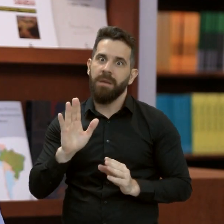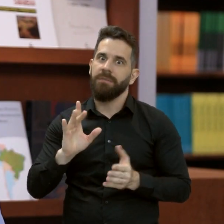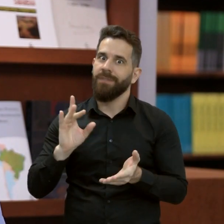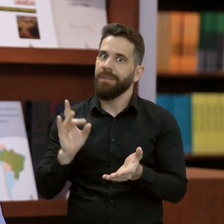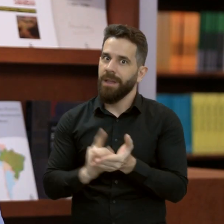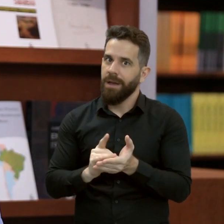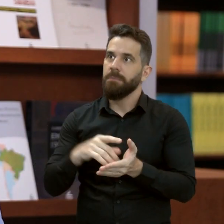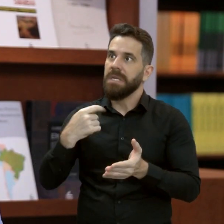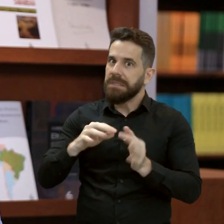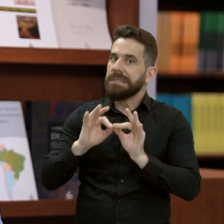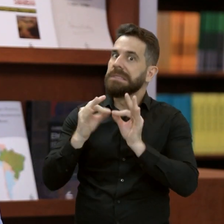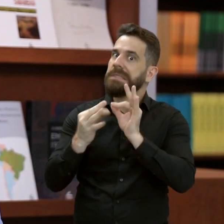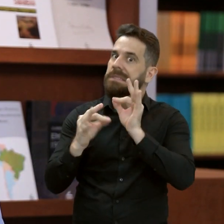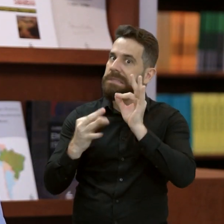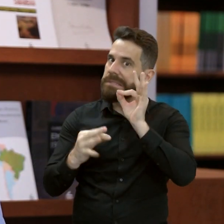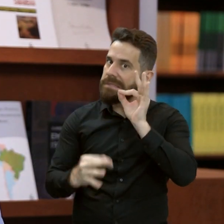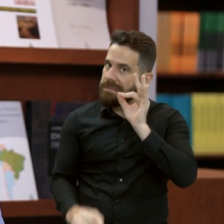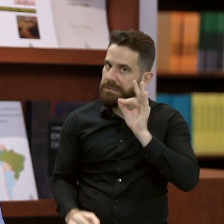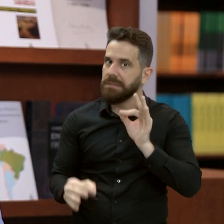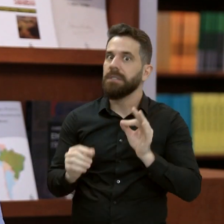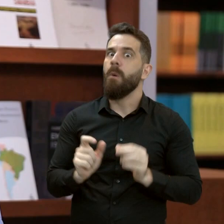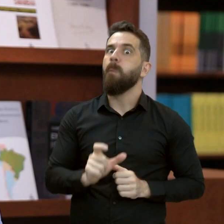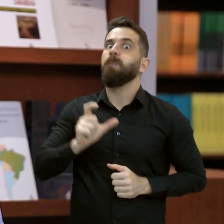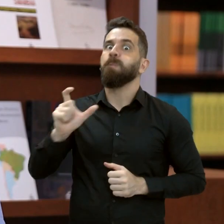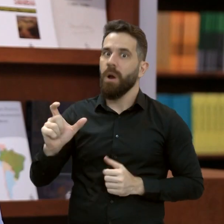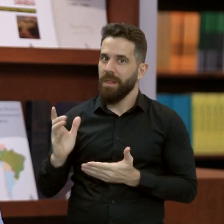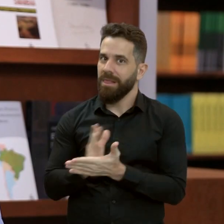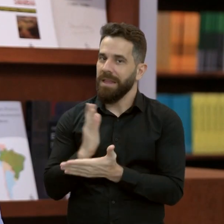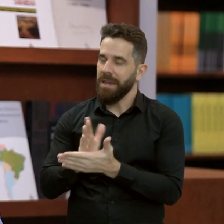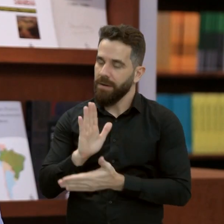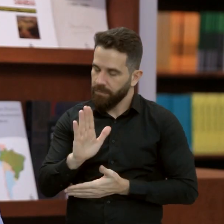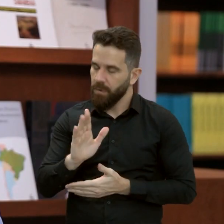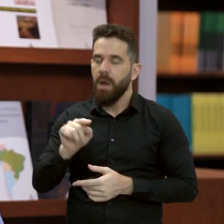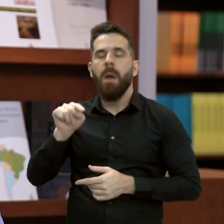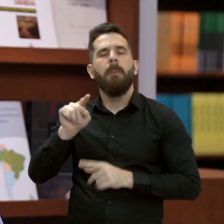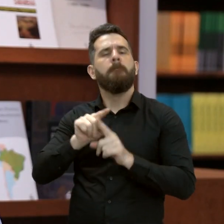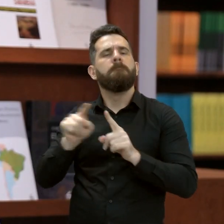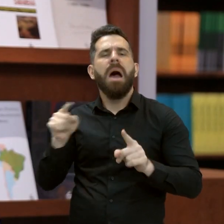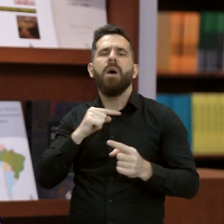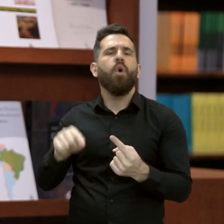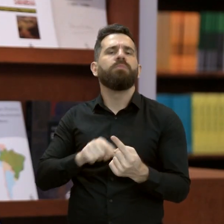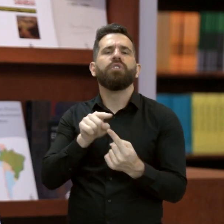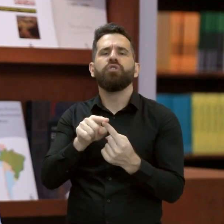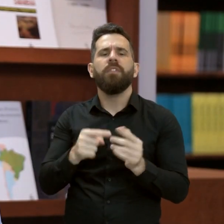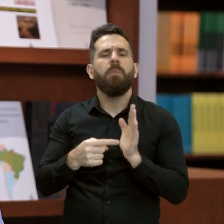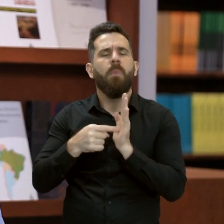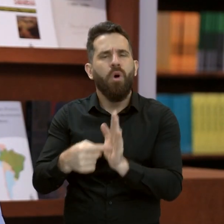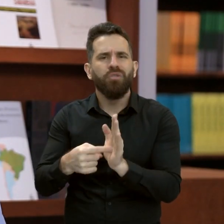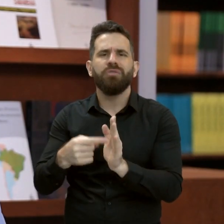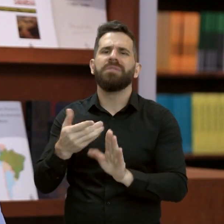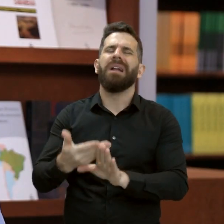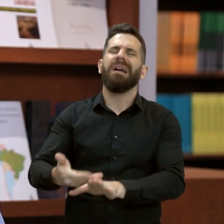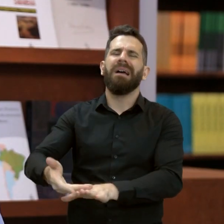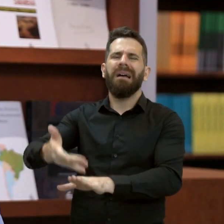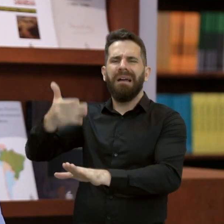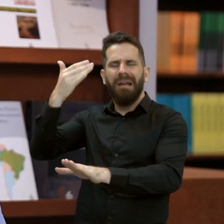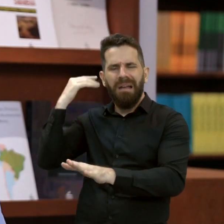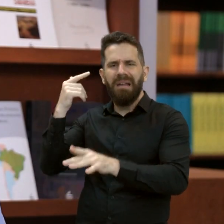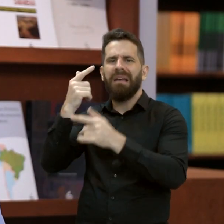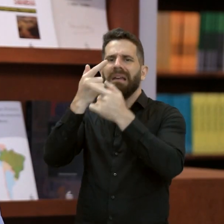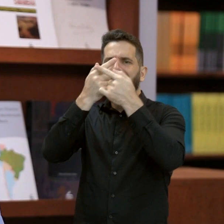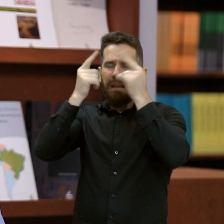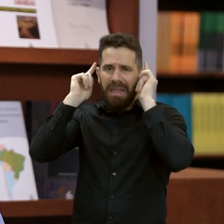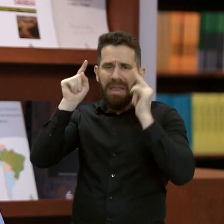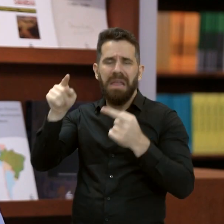mais delongado que este, para demonstrar que na origem da poesia, lá com os gregos, e depois passando no